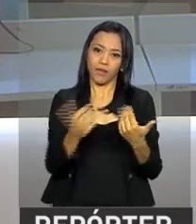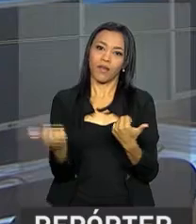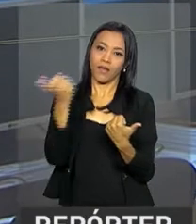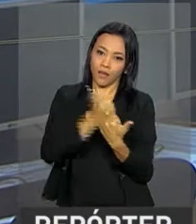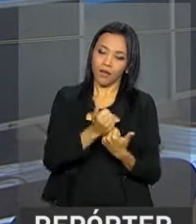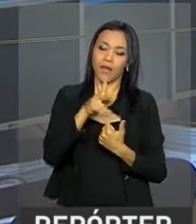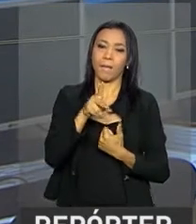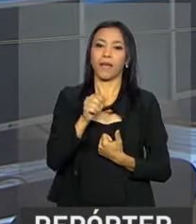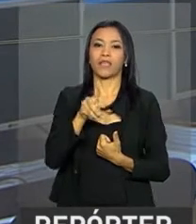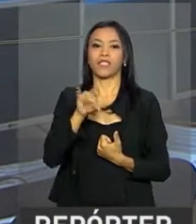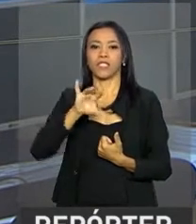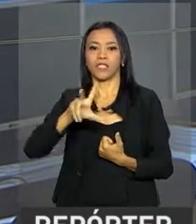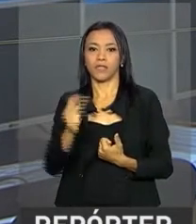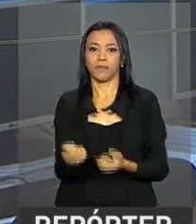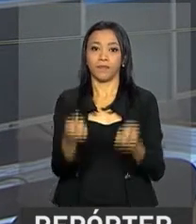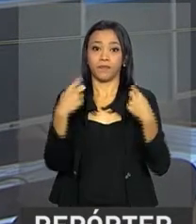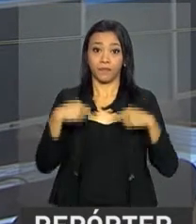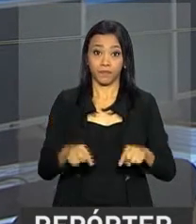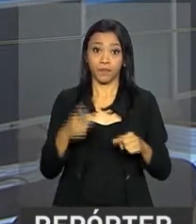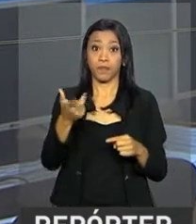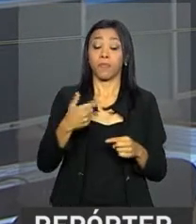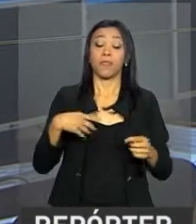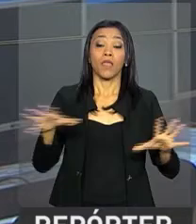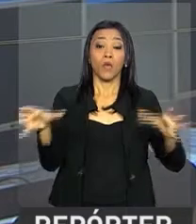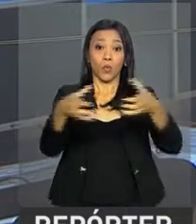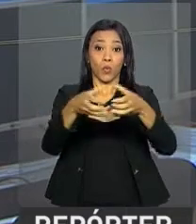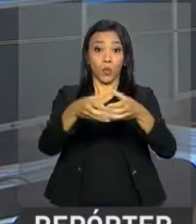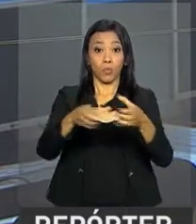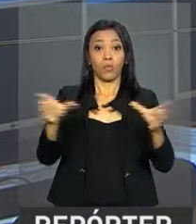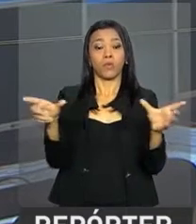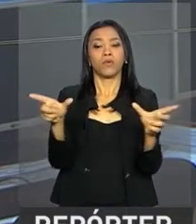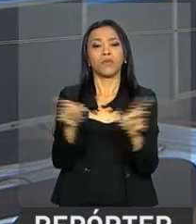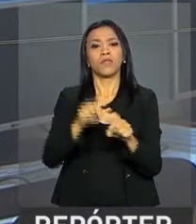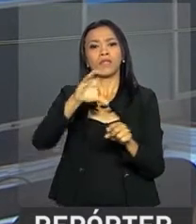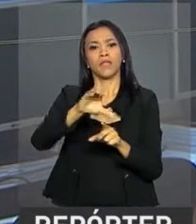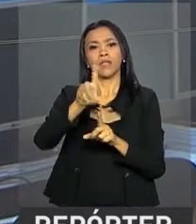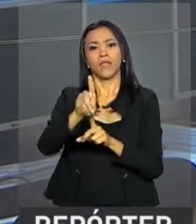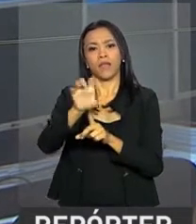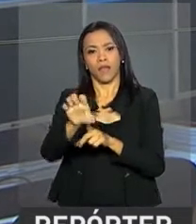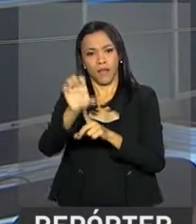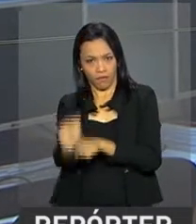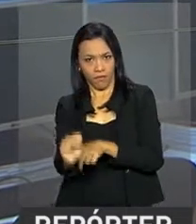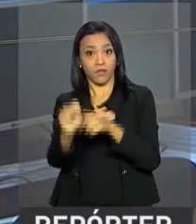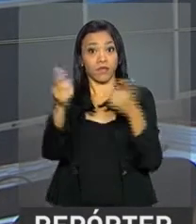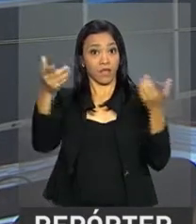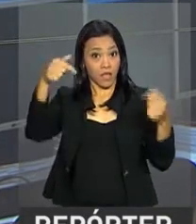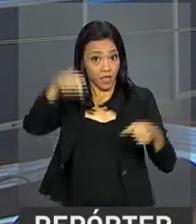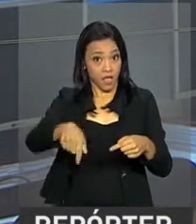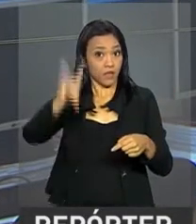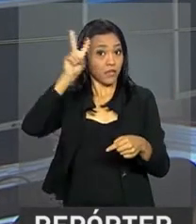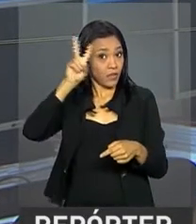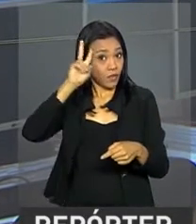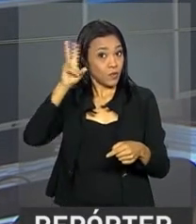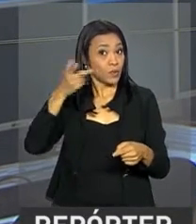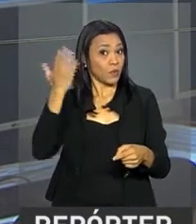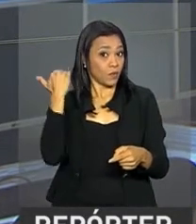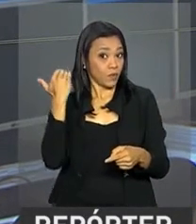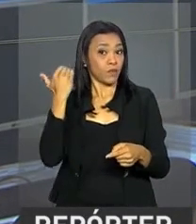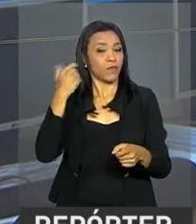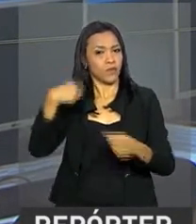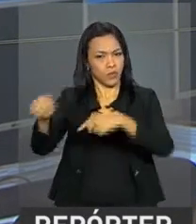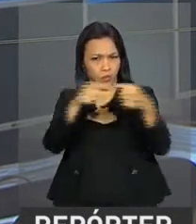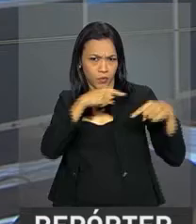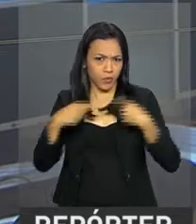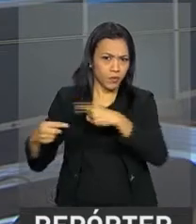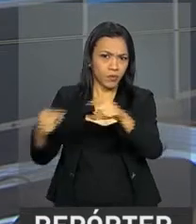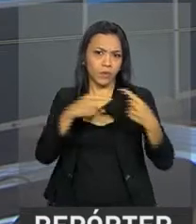Padilha. As atividades do Conselho de Desenvolvimento Econômico e Social foram retomadas nesta segunda-feira. No primeiro encontro, sob